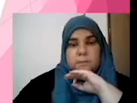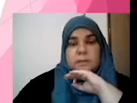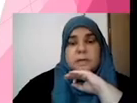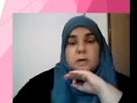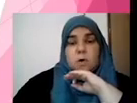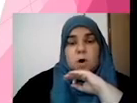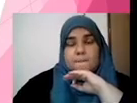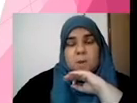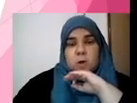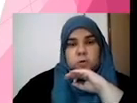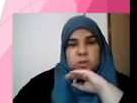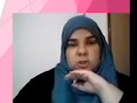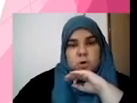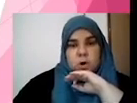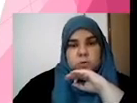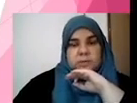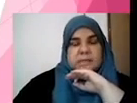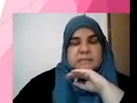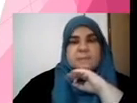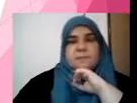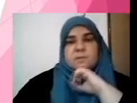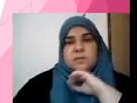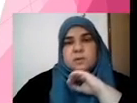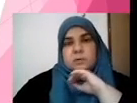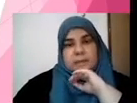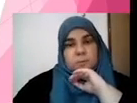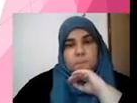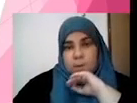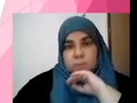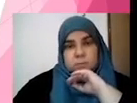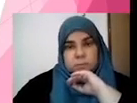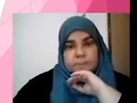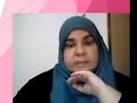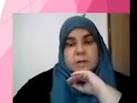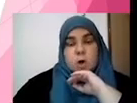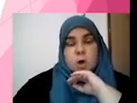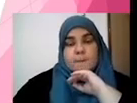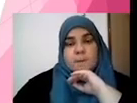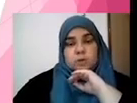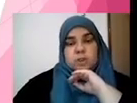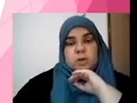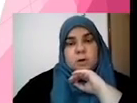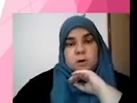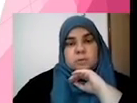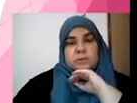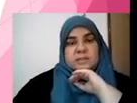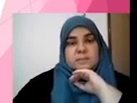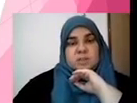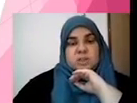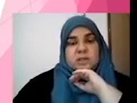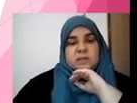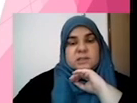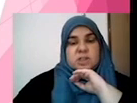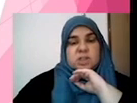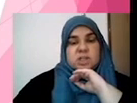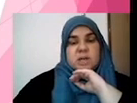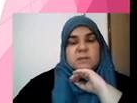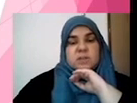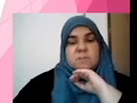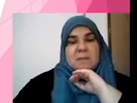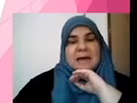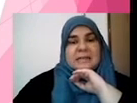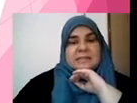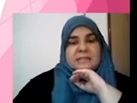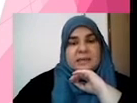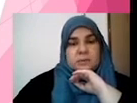meio. O ponto de encontro, elas sempre vão se encontrar num ponto. O ponto de encontro das medianas a gente chama